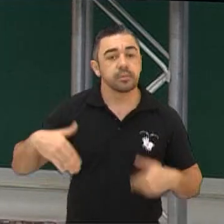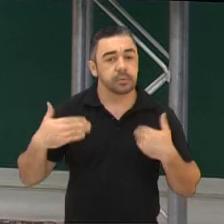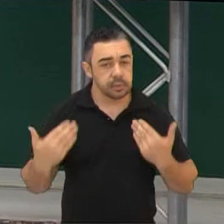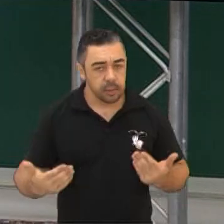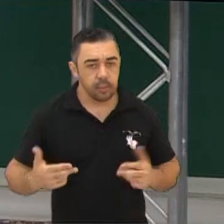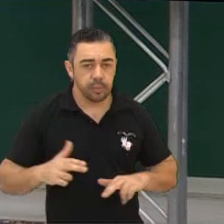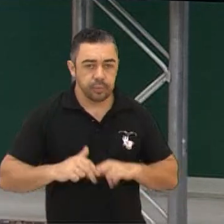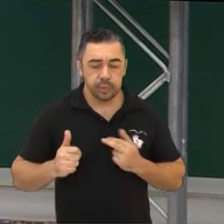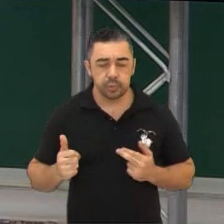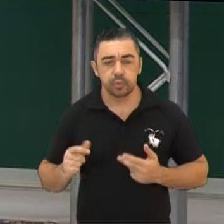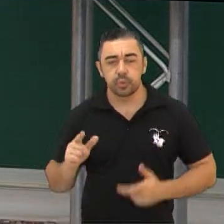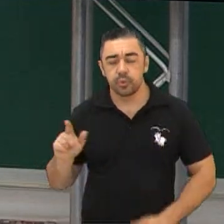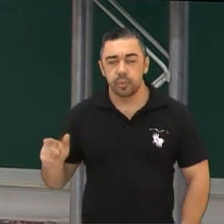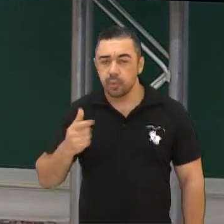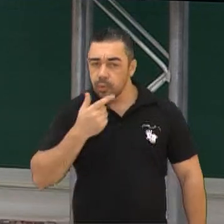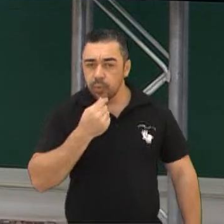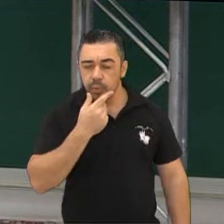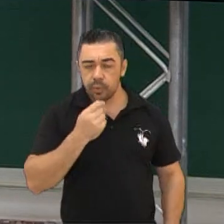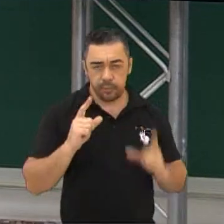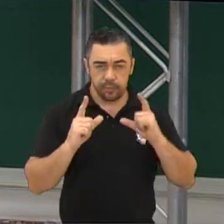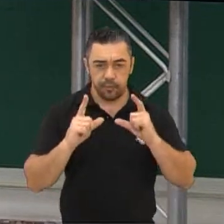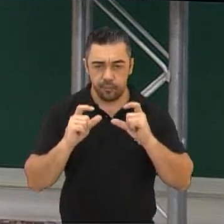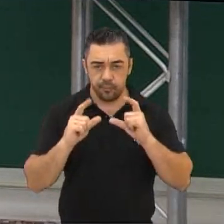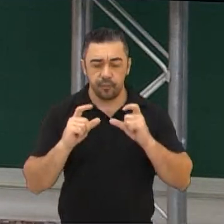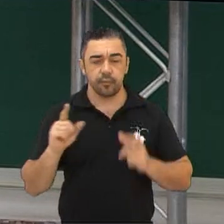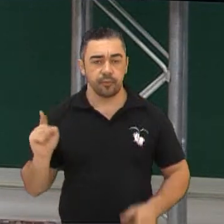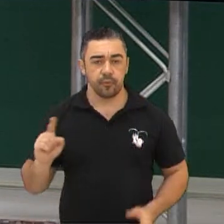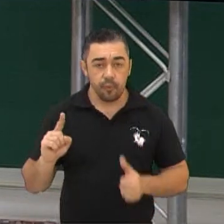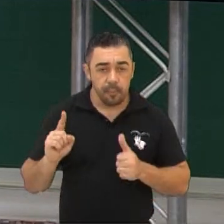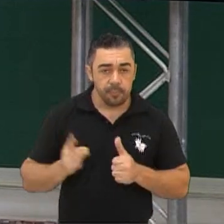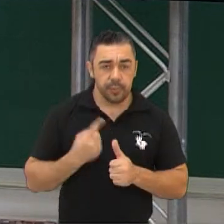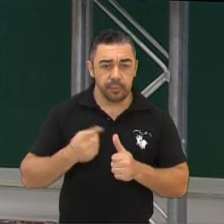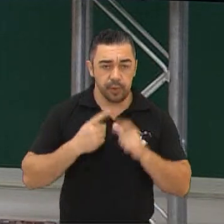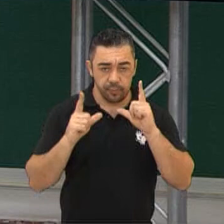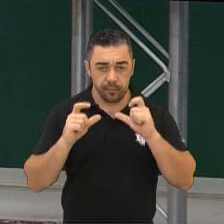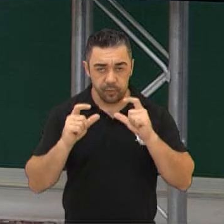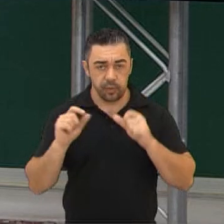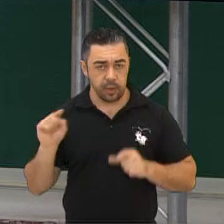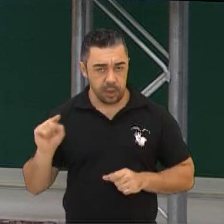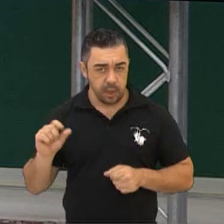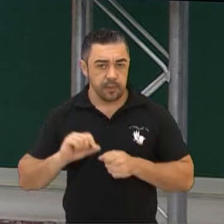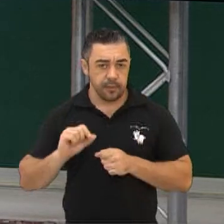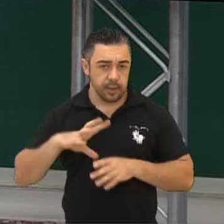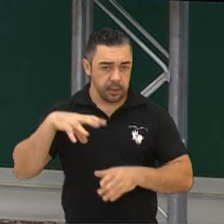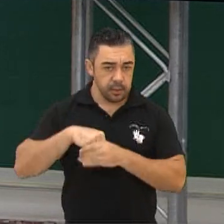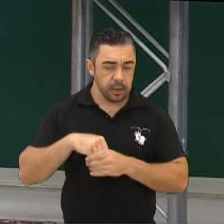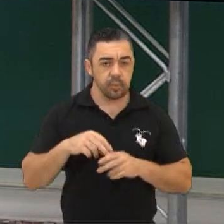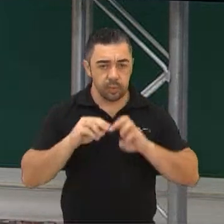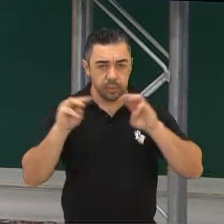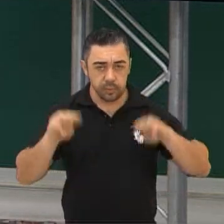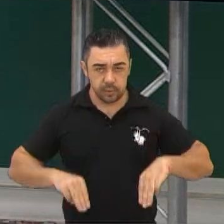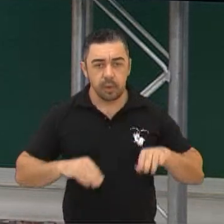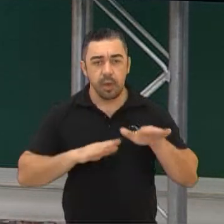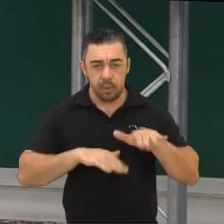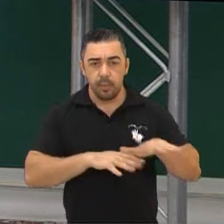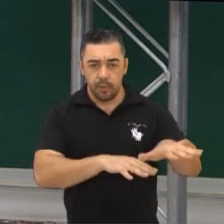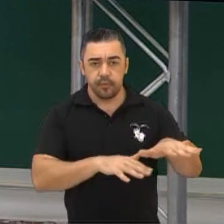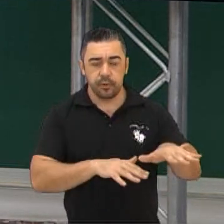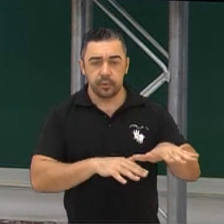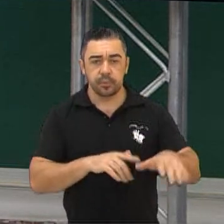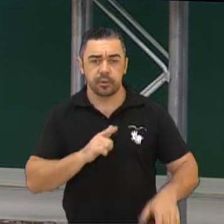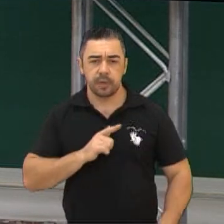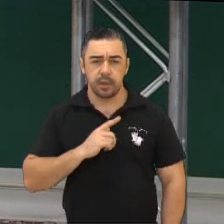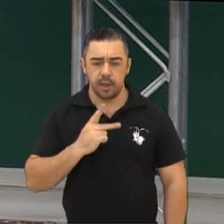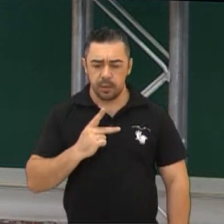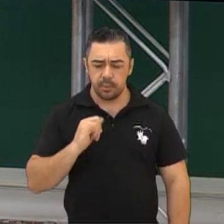que o Alfred Stieglitz, que foi, inclusive, o primeiro fotógrafo que teve uma obra dentro do museu, ele fazia parte do movimento pictorialista,